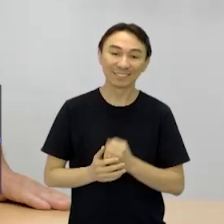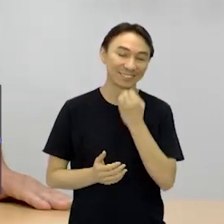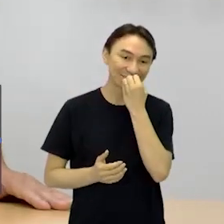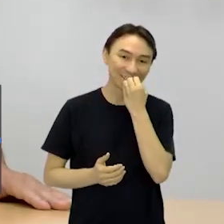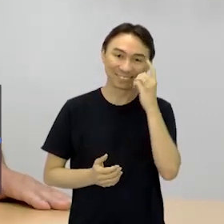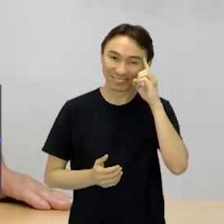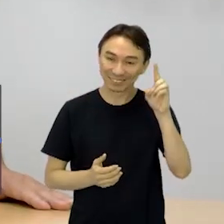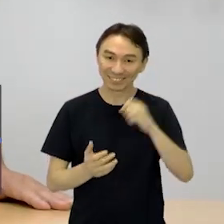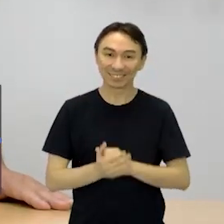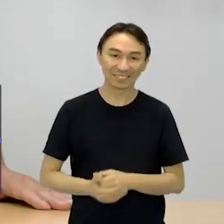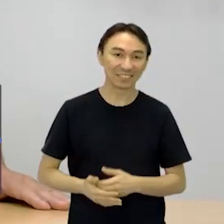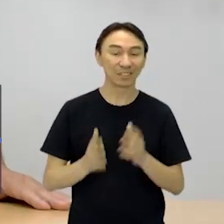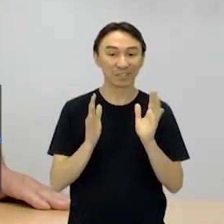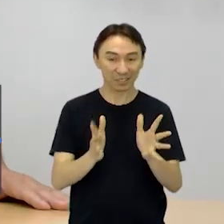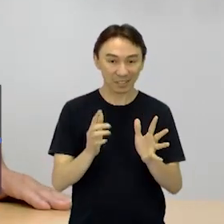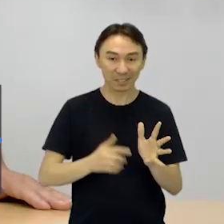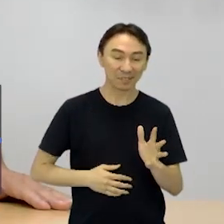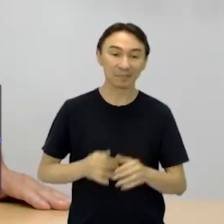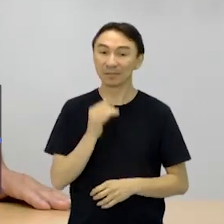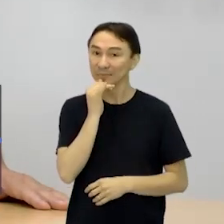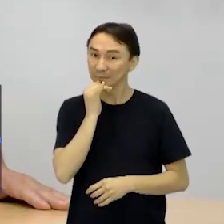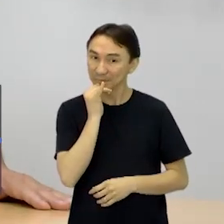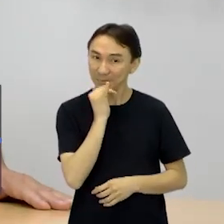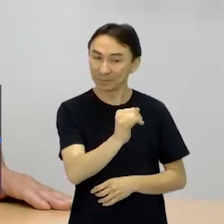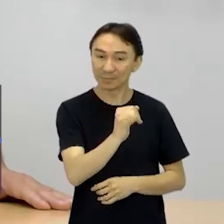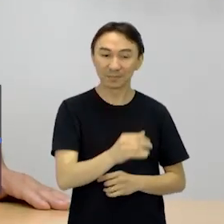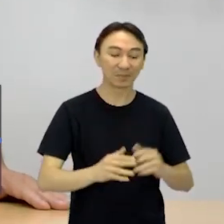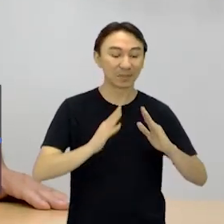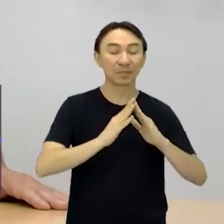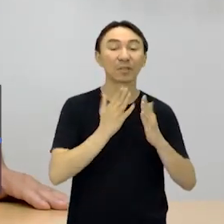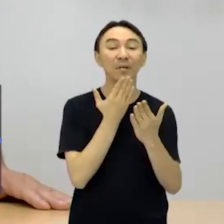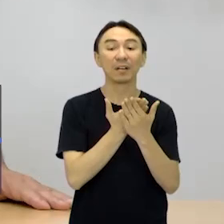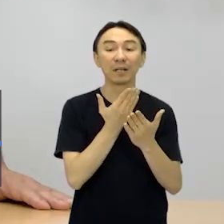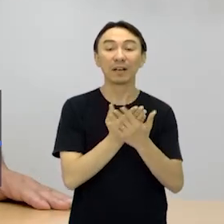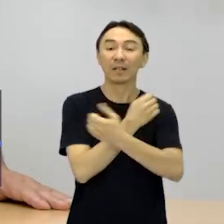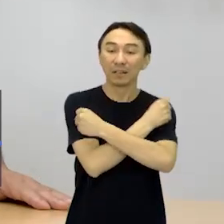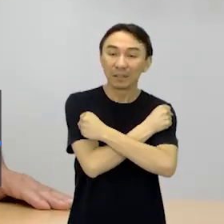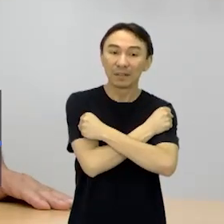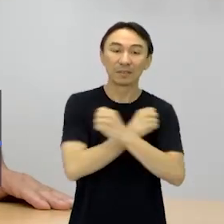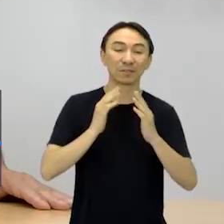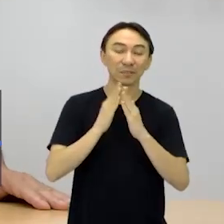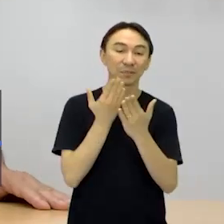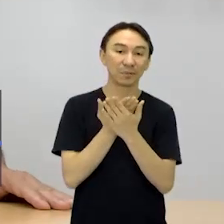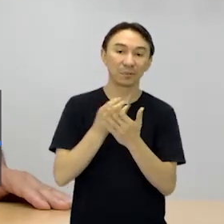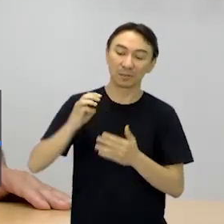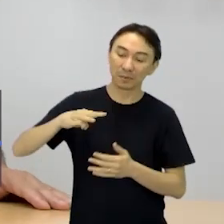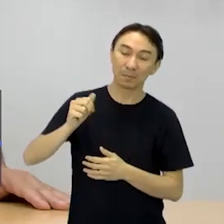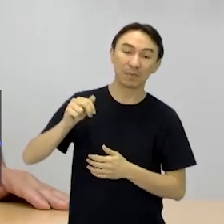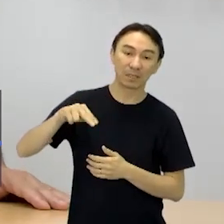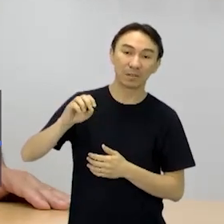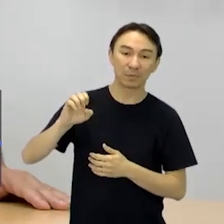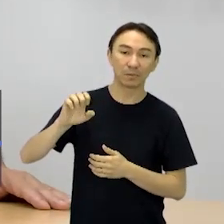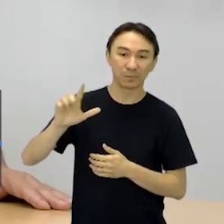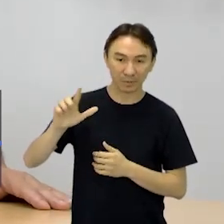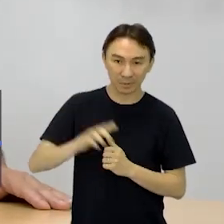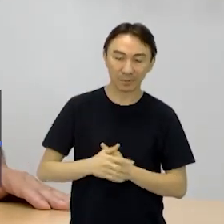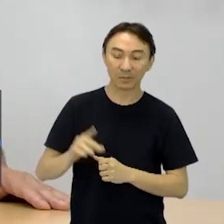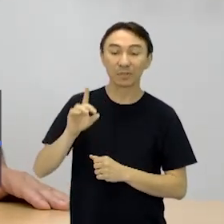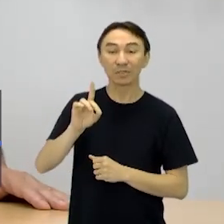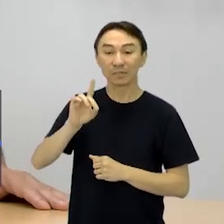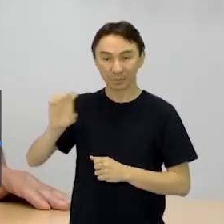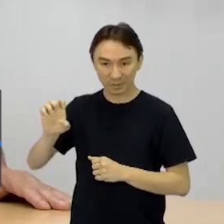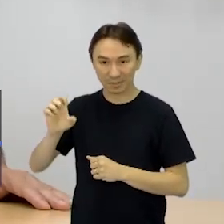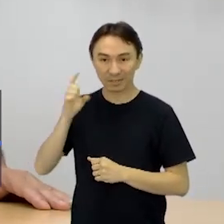Já quero deixar um abraço aí para o pessoal da Escola Manuel Tabacou Idal, da diretoria SU1, sempre presente conosco